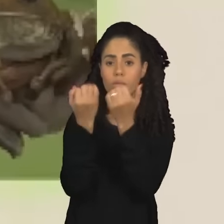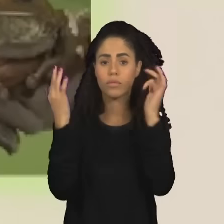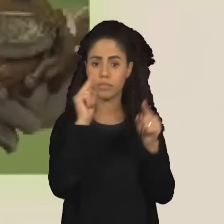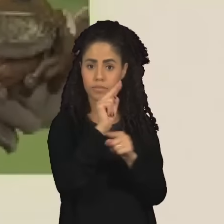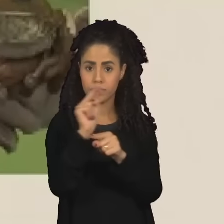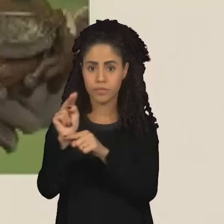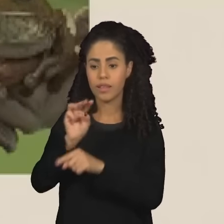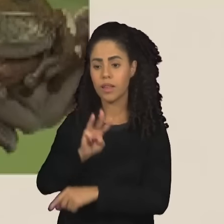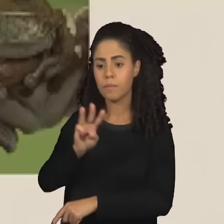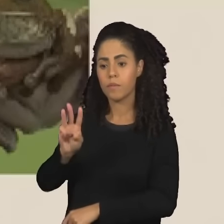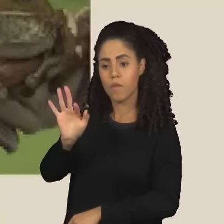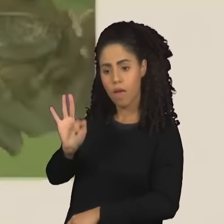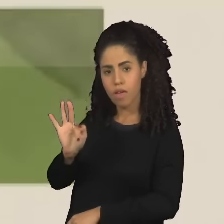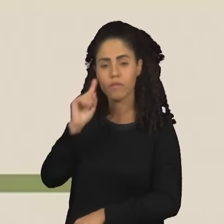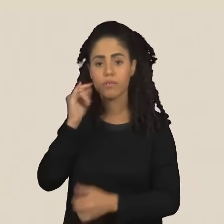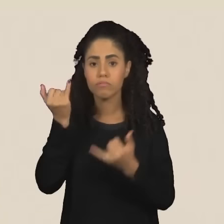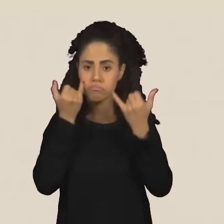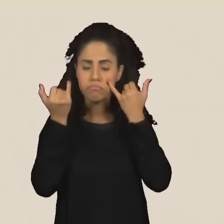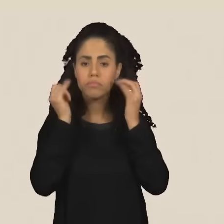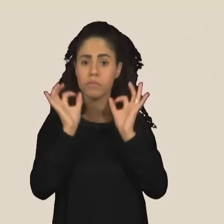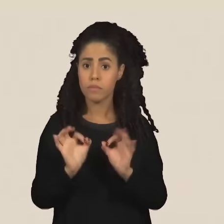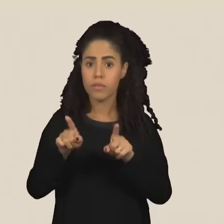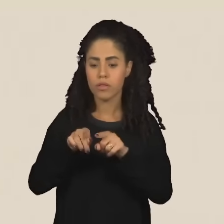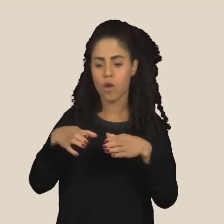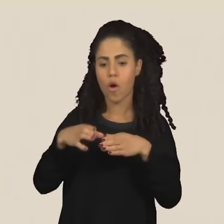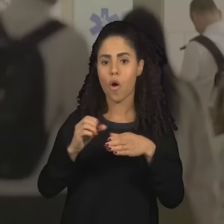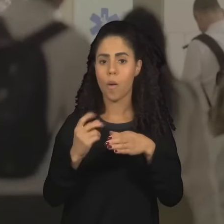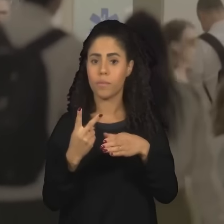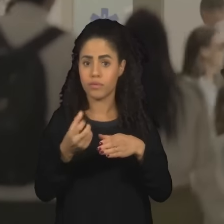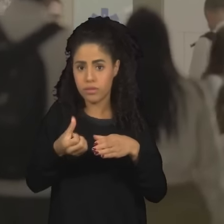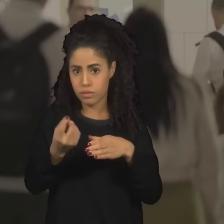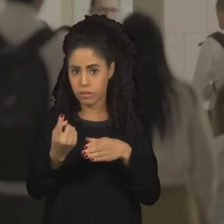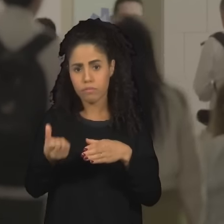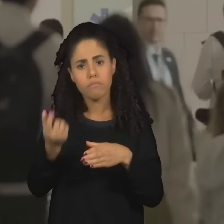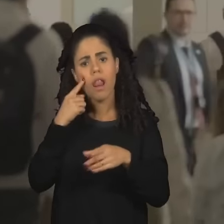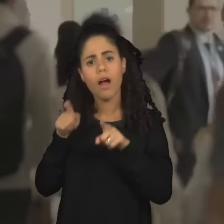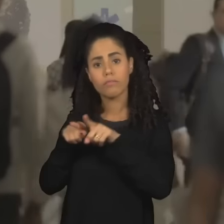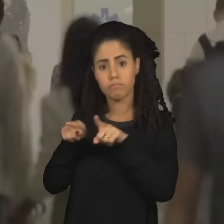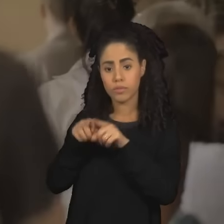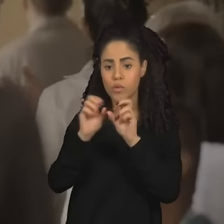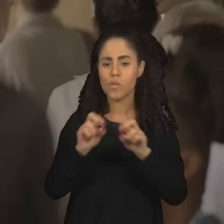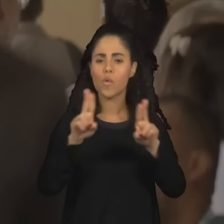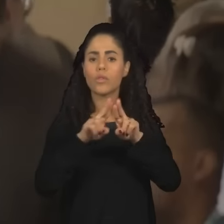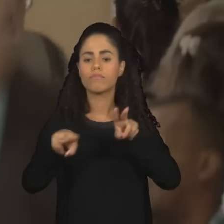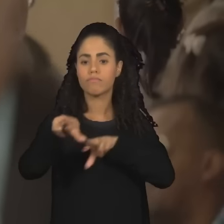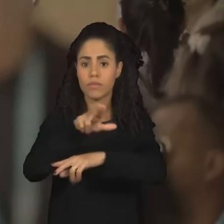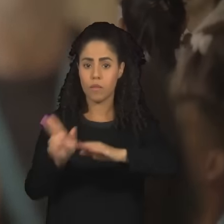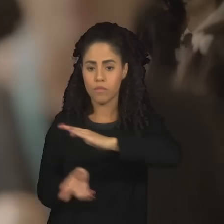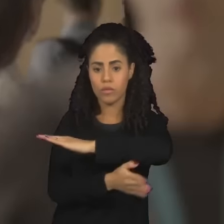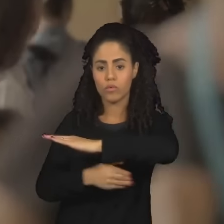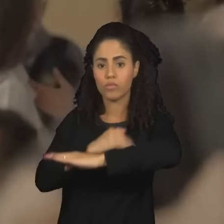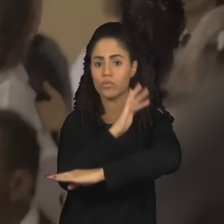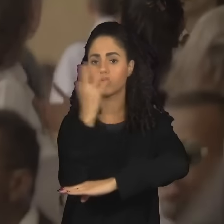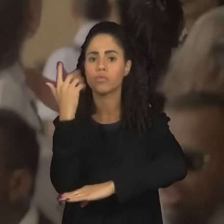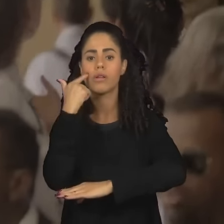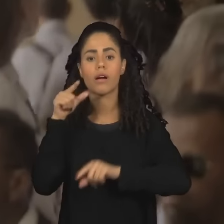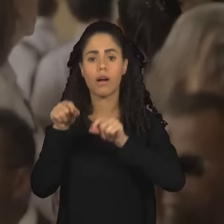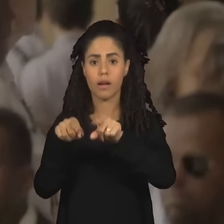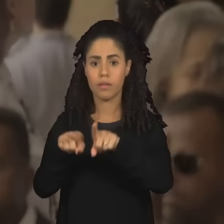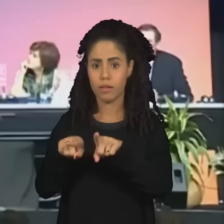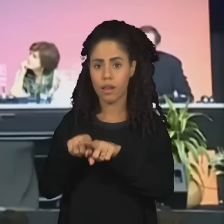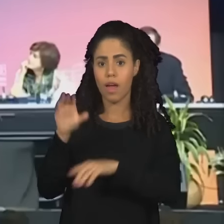como o WWF reconhecem que a COP16, Conferência da ONU sobre Diversidade Biológica, realizada